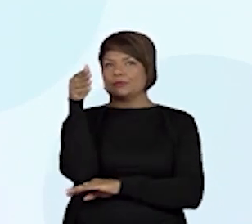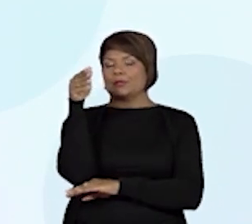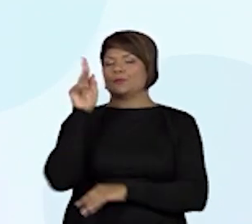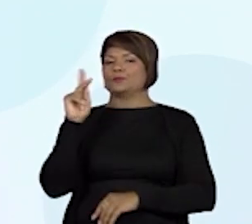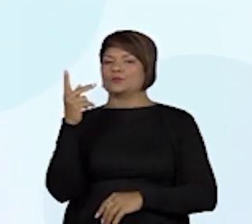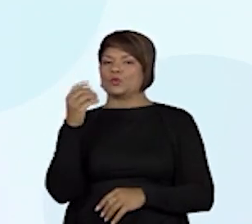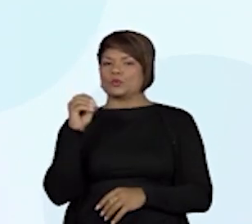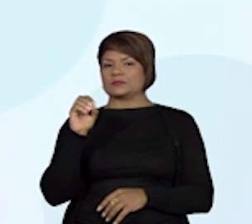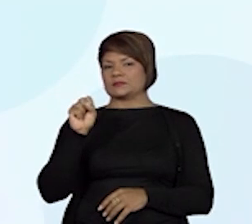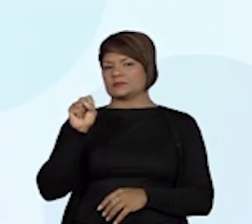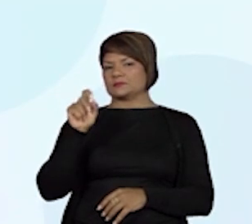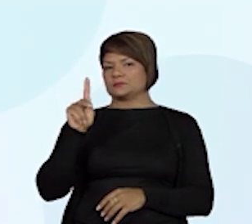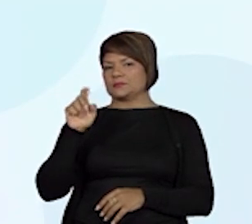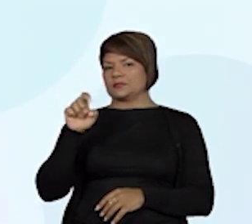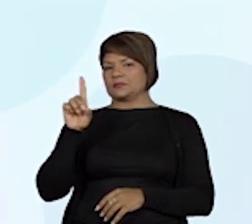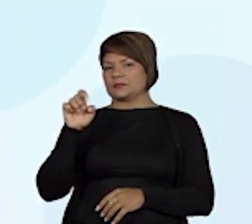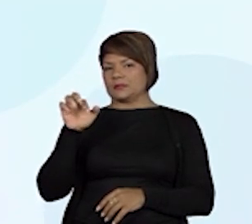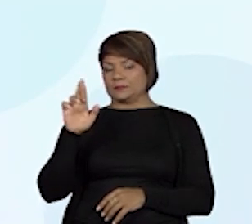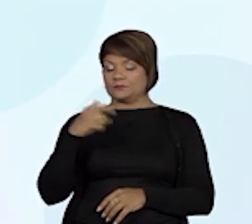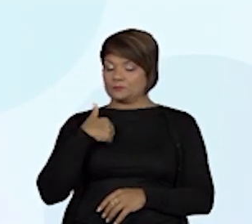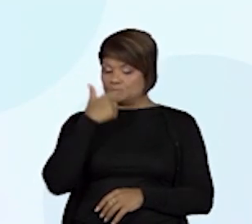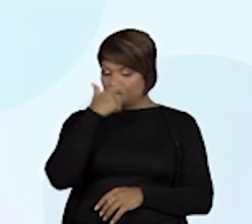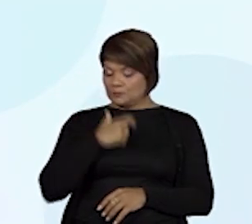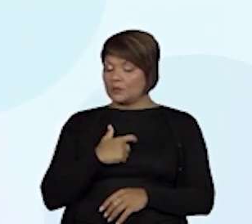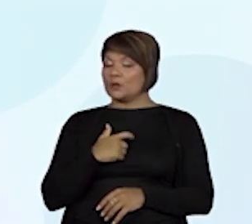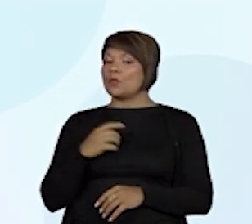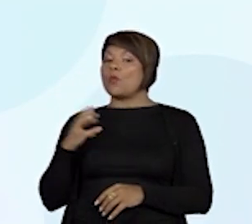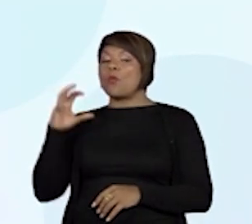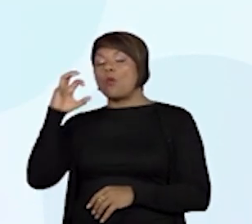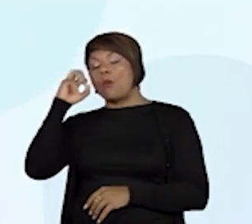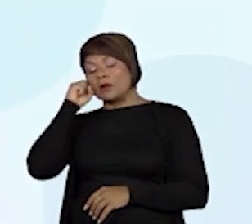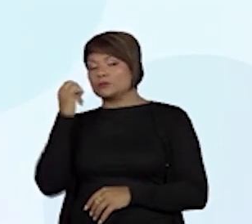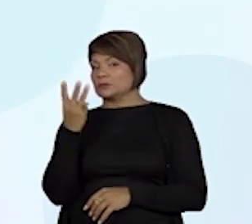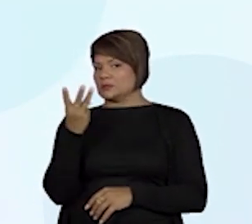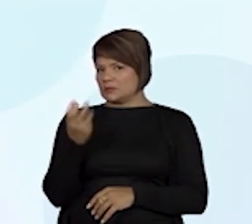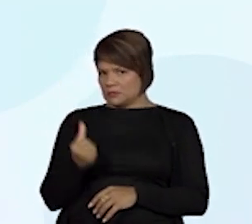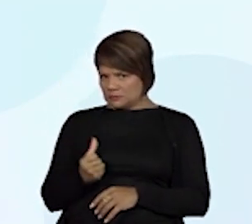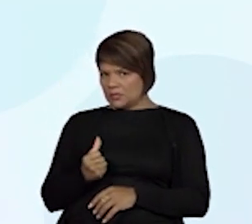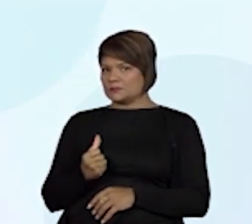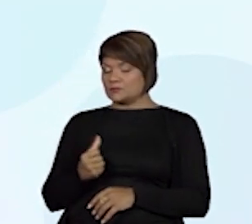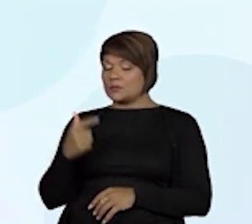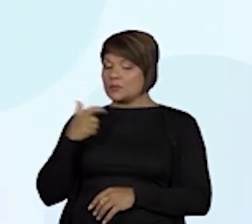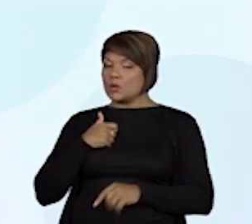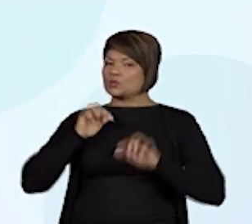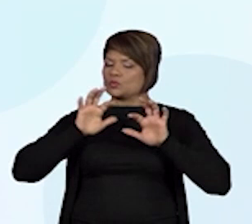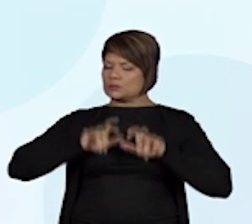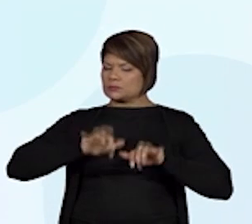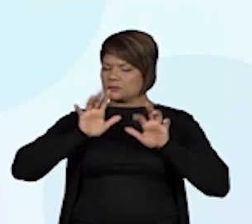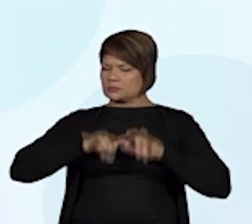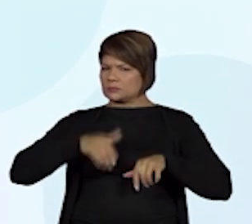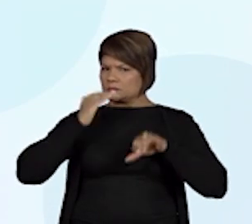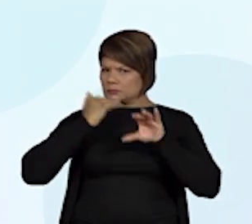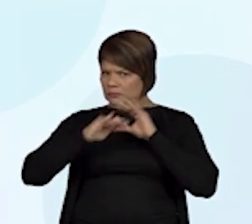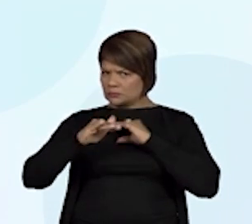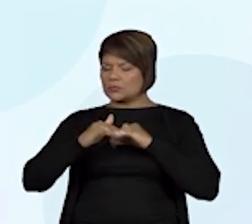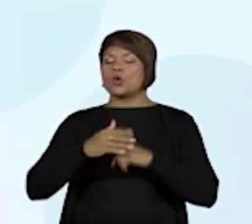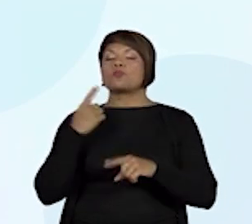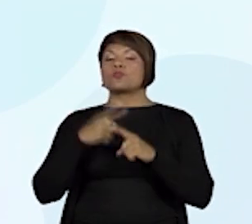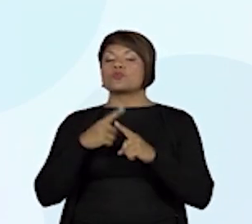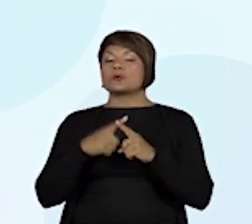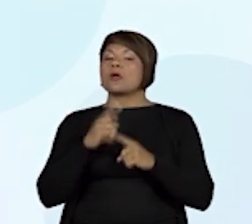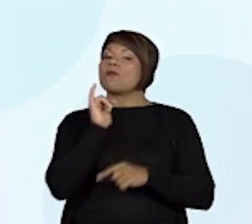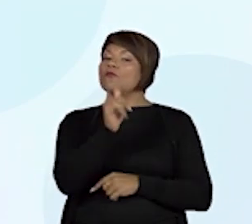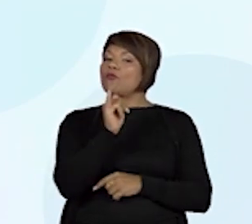Sou a hóspede do quarto 36 e estou escrevendo para relatar a minha